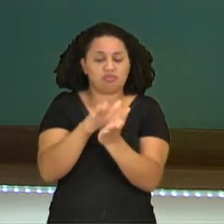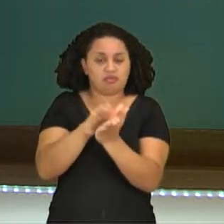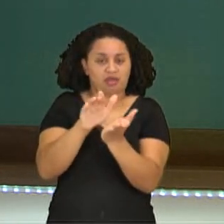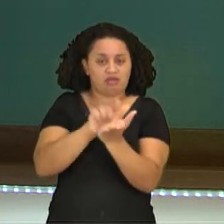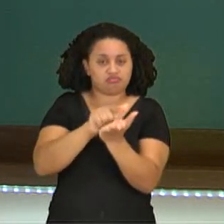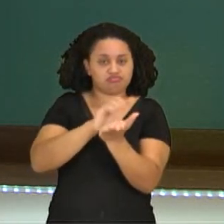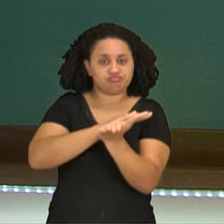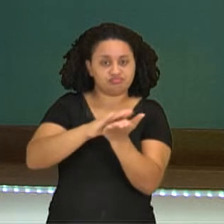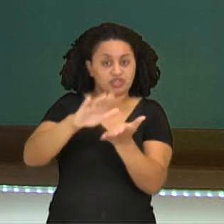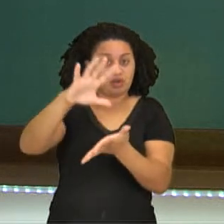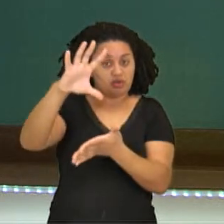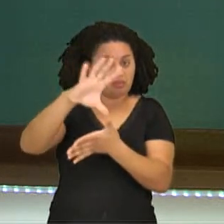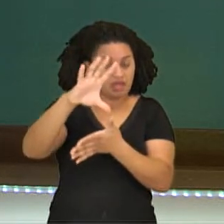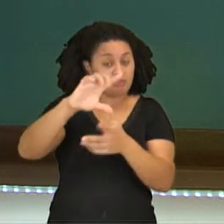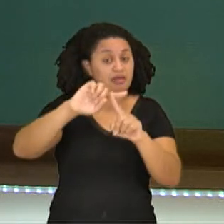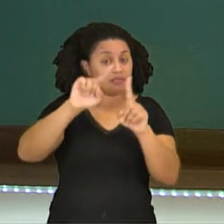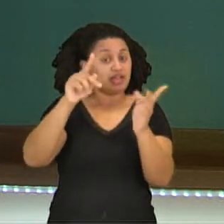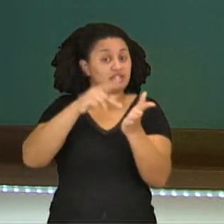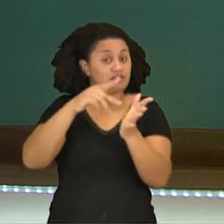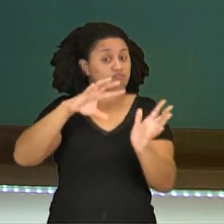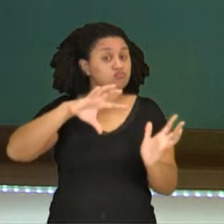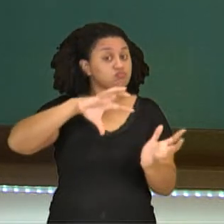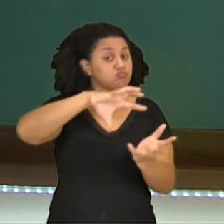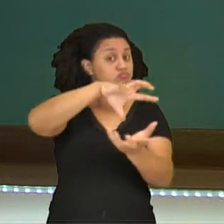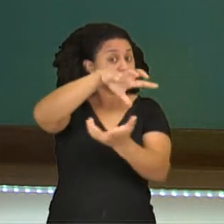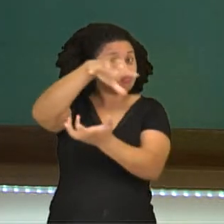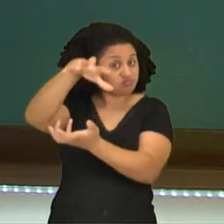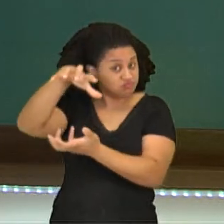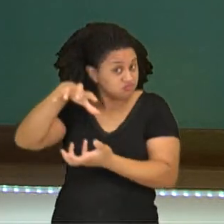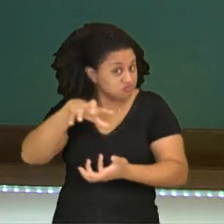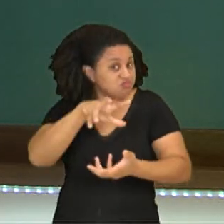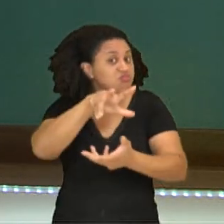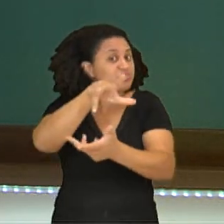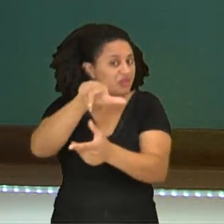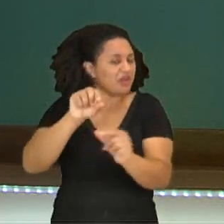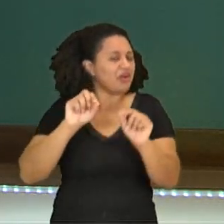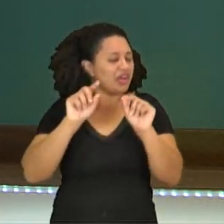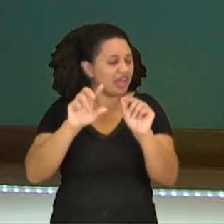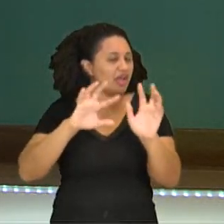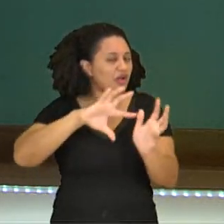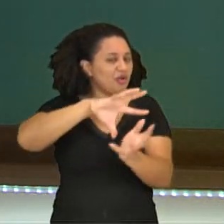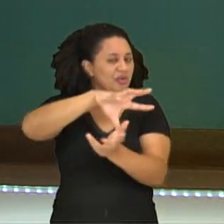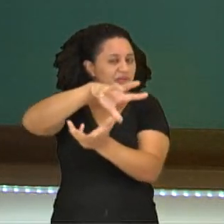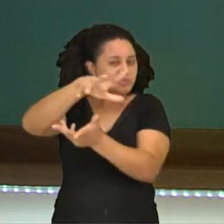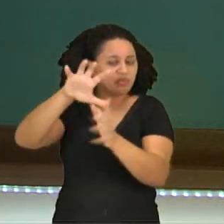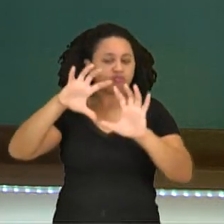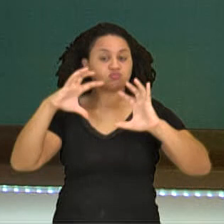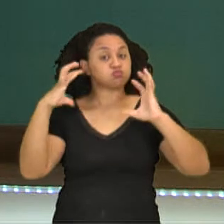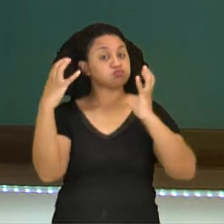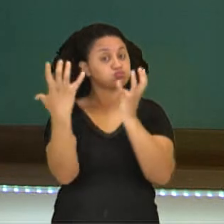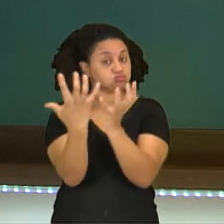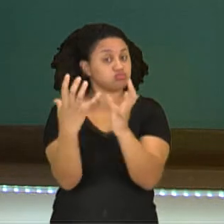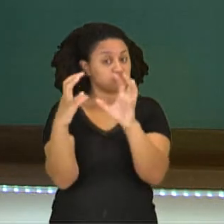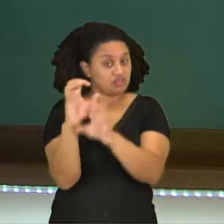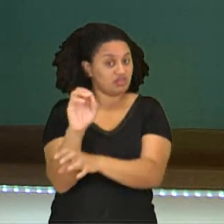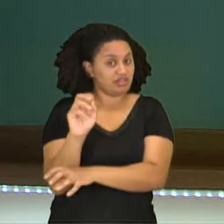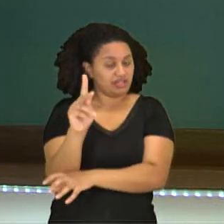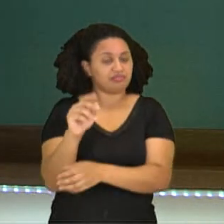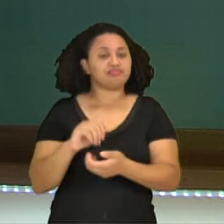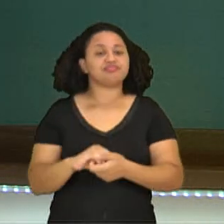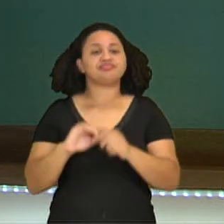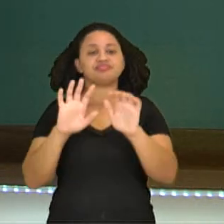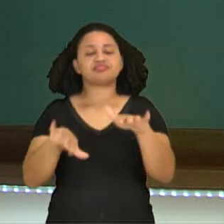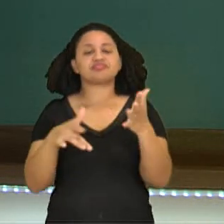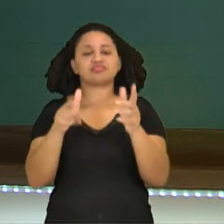na verdade, pelo amor de Deus, estou desenhando para vocês. O mundo é uma esfera. Ok,